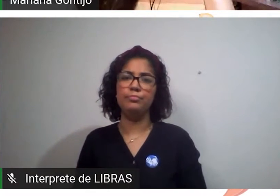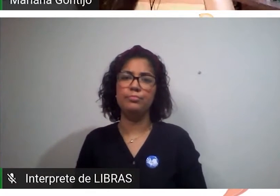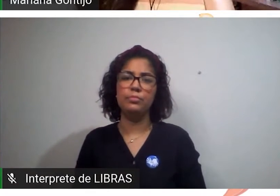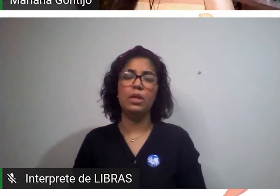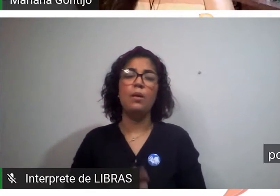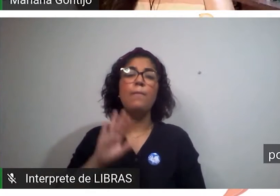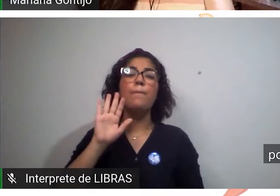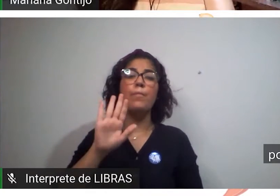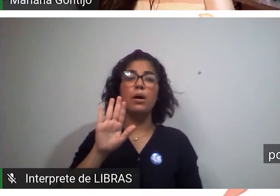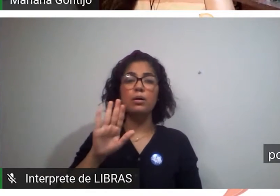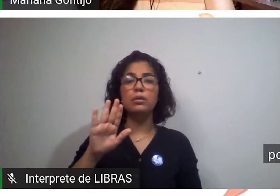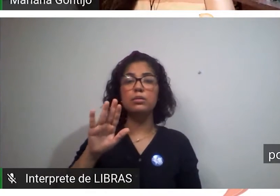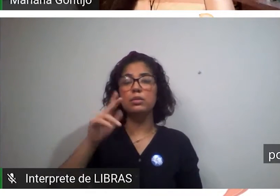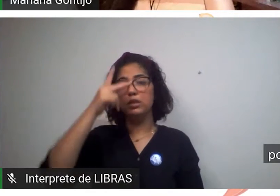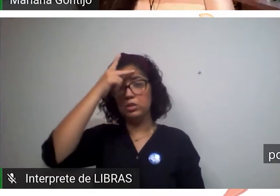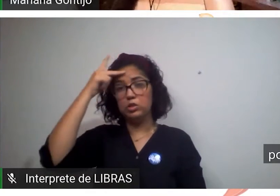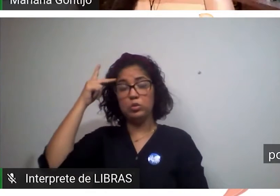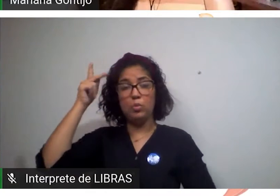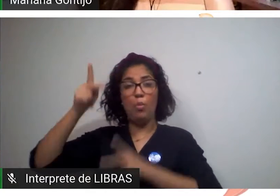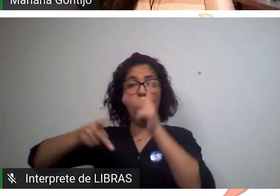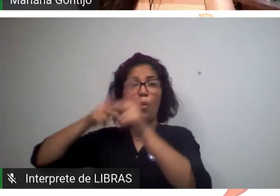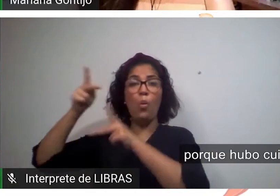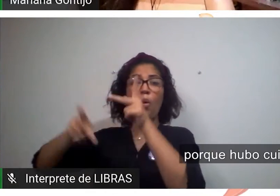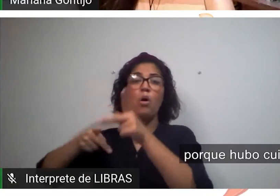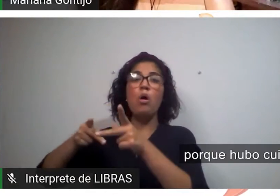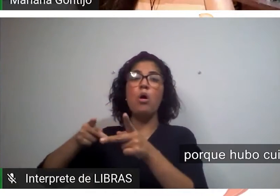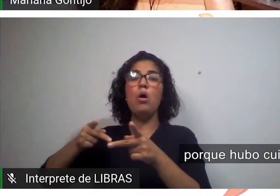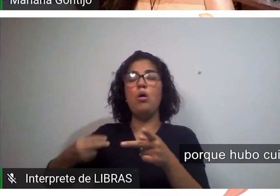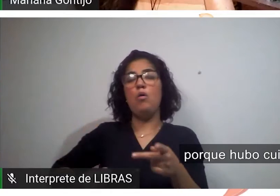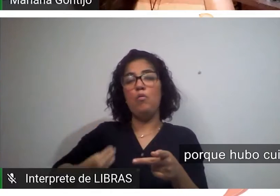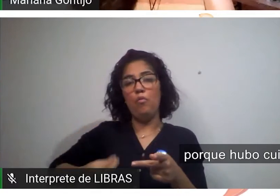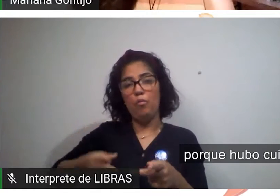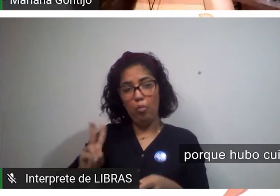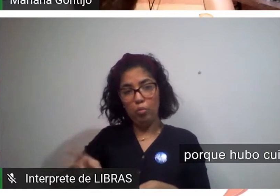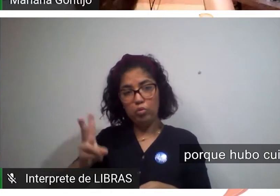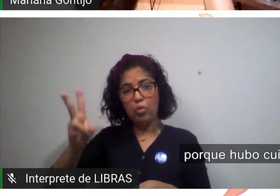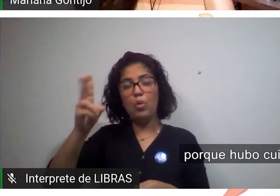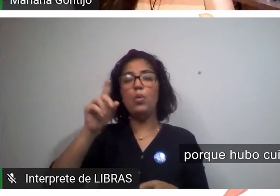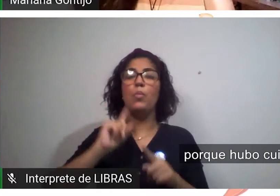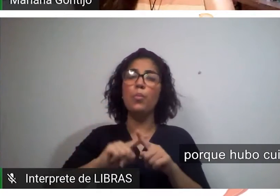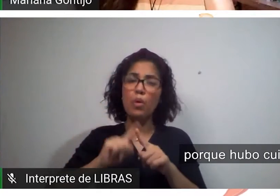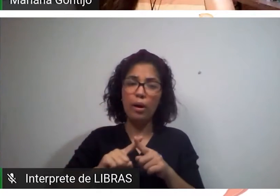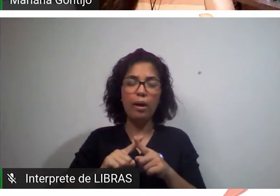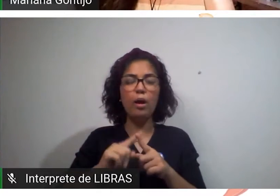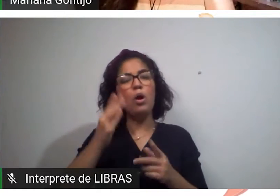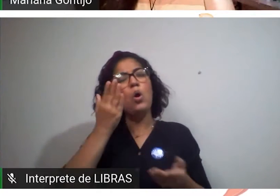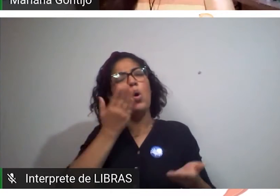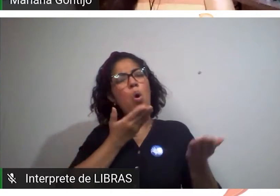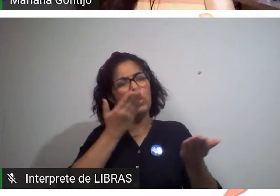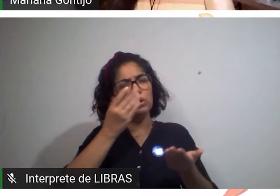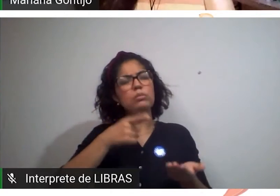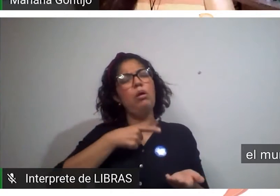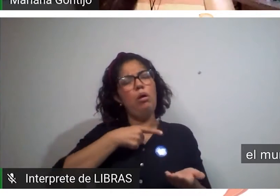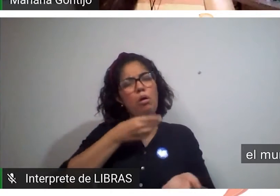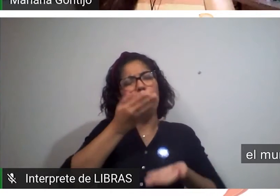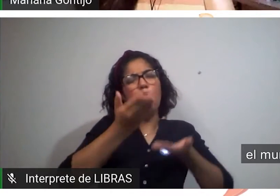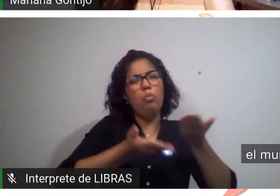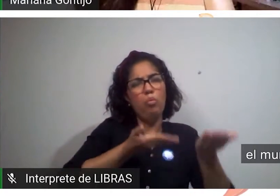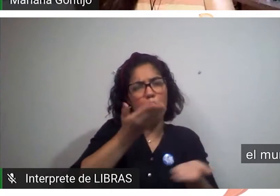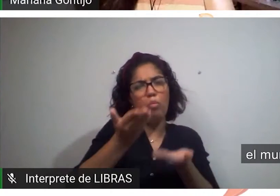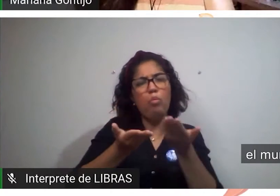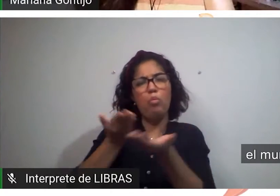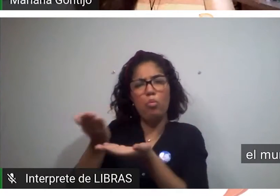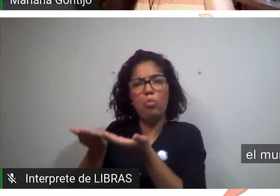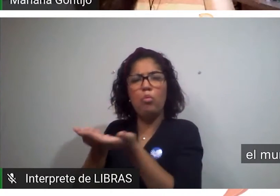espécie porque ela se cuidou, porque houve o cuidado. Inclusive, nessa fase, o mundo